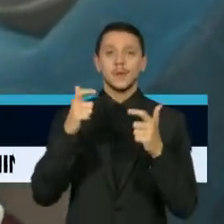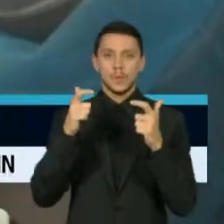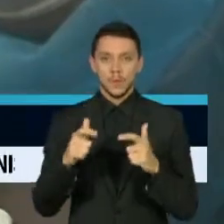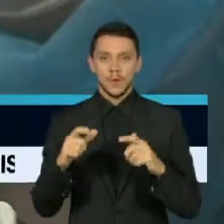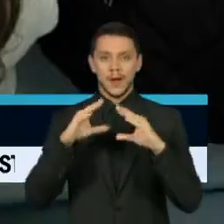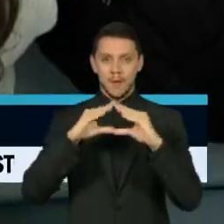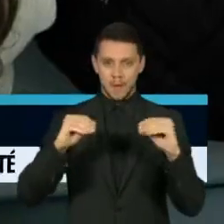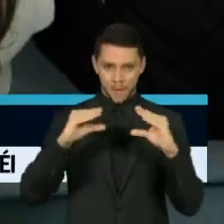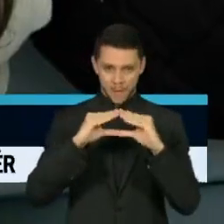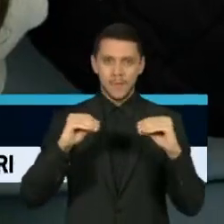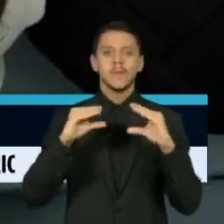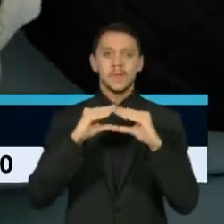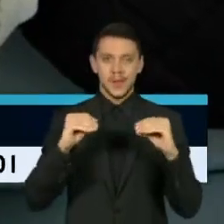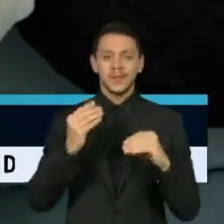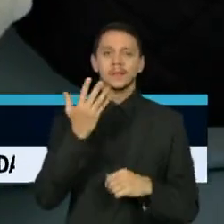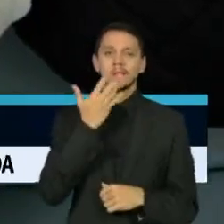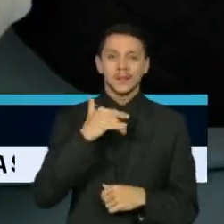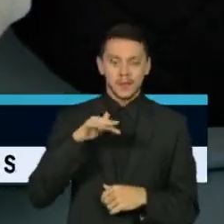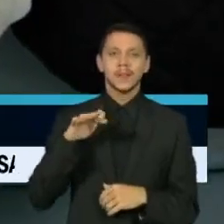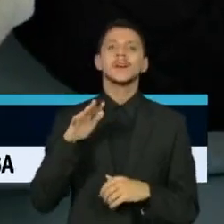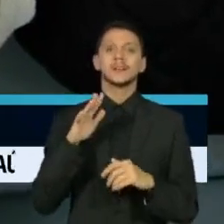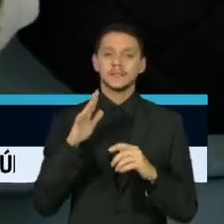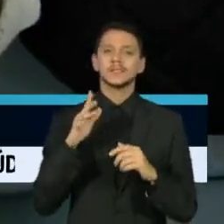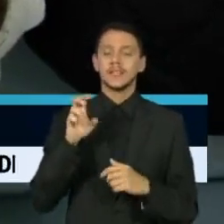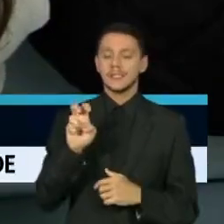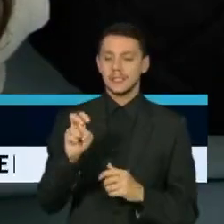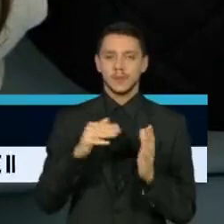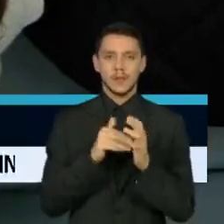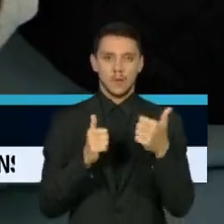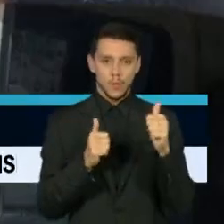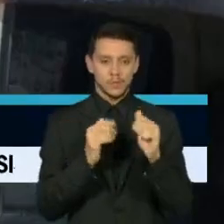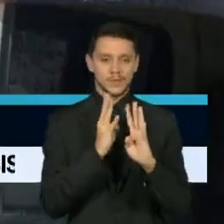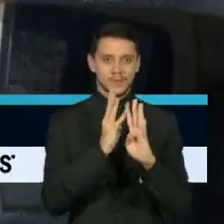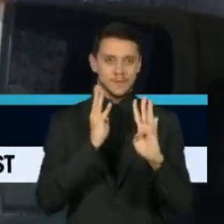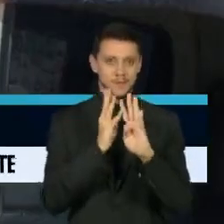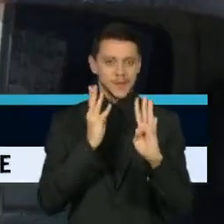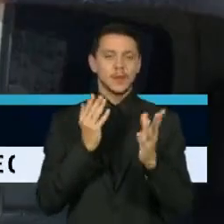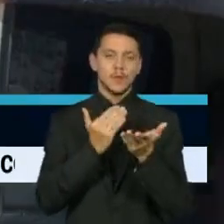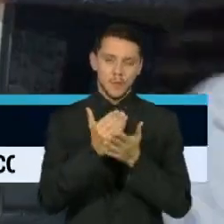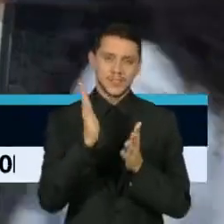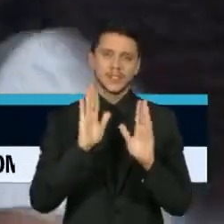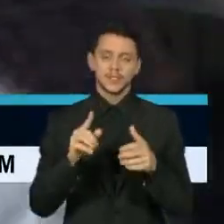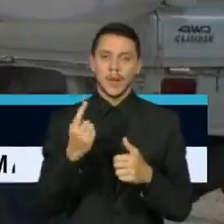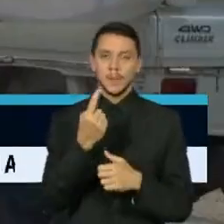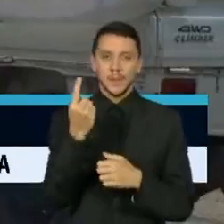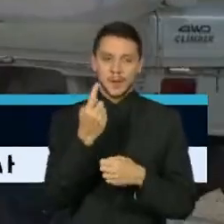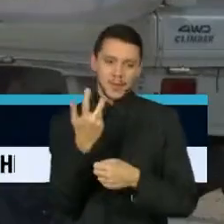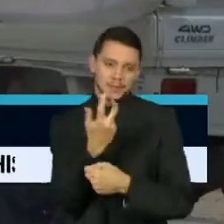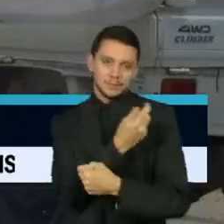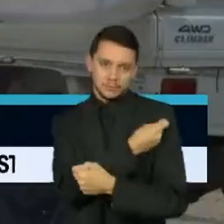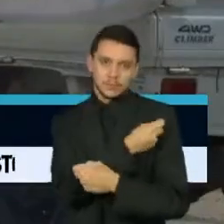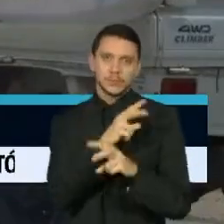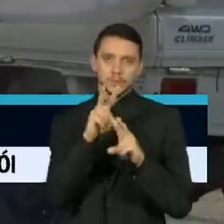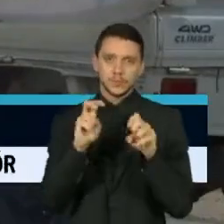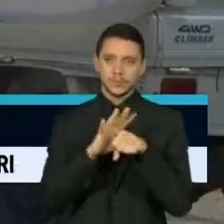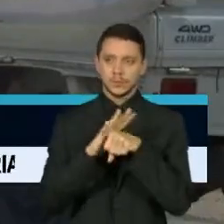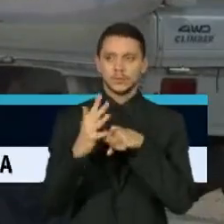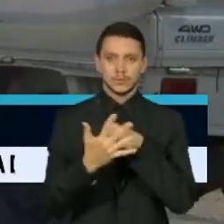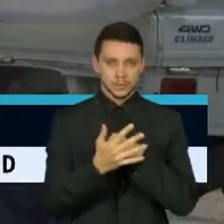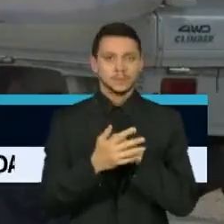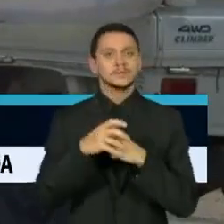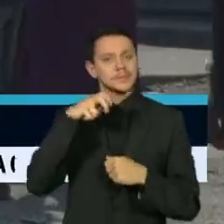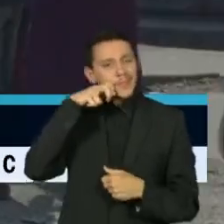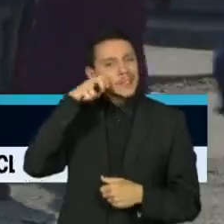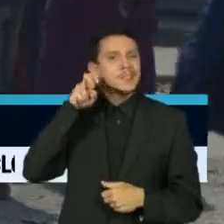as filas para tomar as primeiras doses da vacina contra a Covid-19. As autoridades da Nigéria foram além e